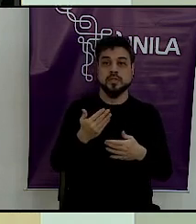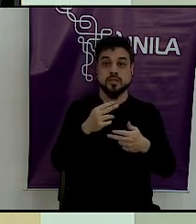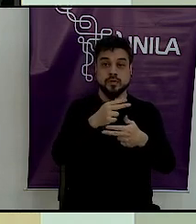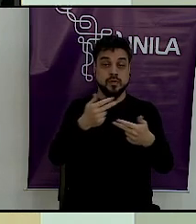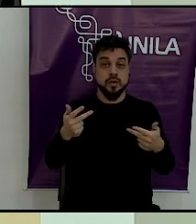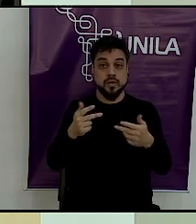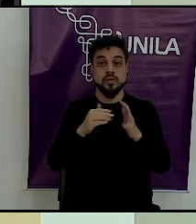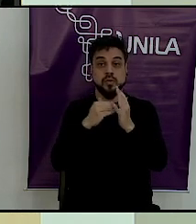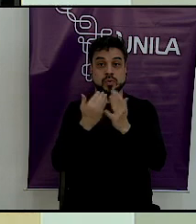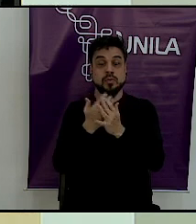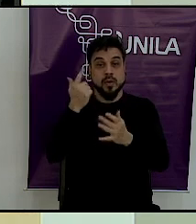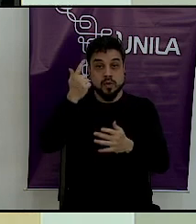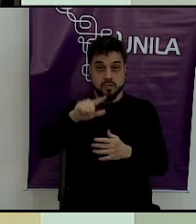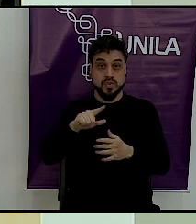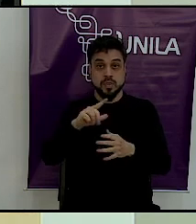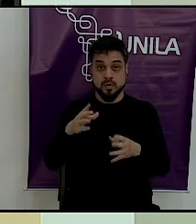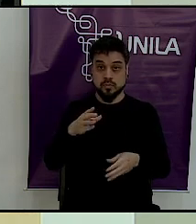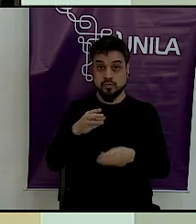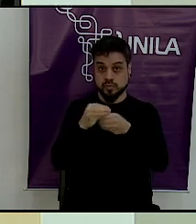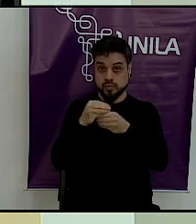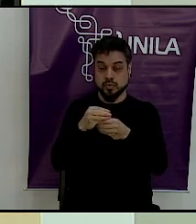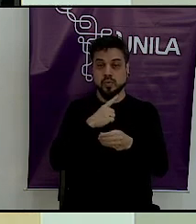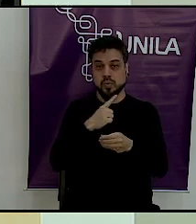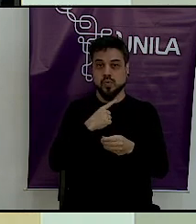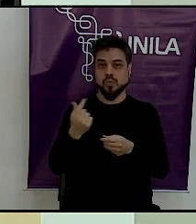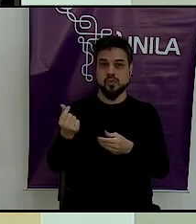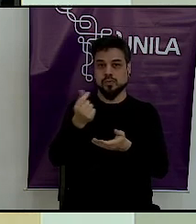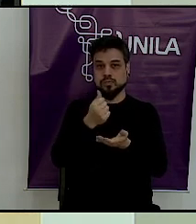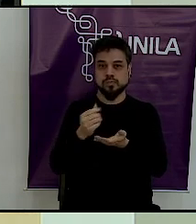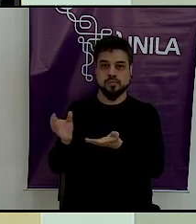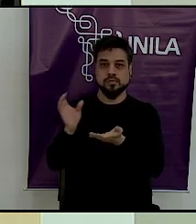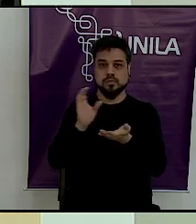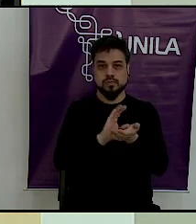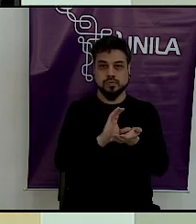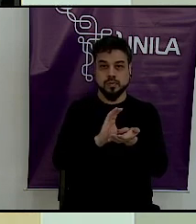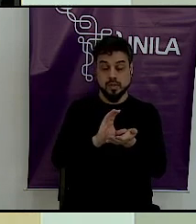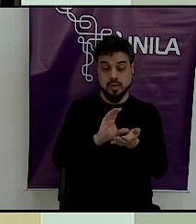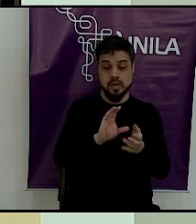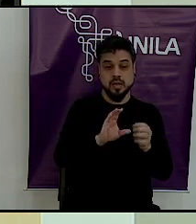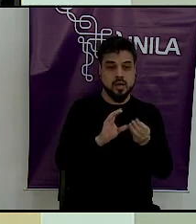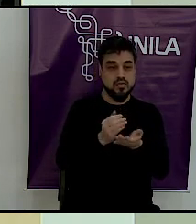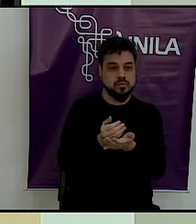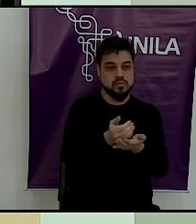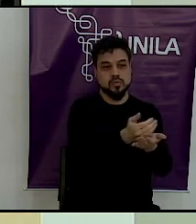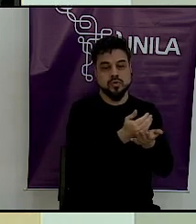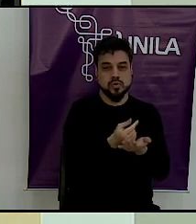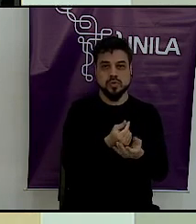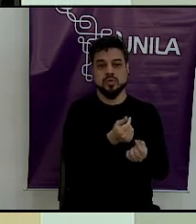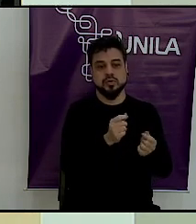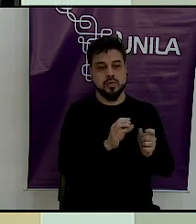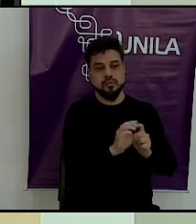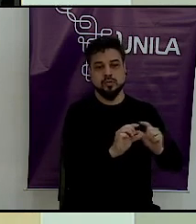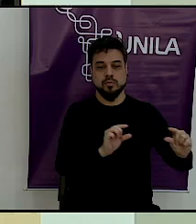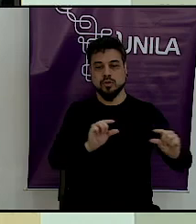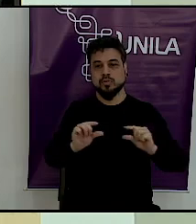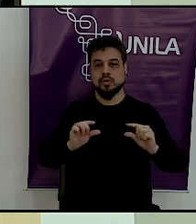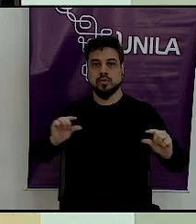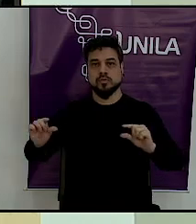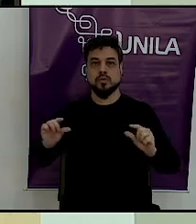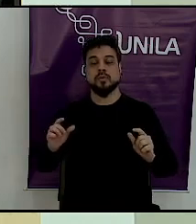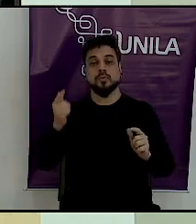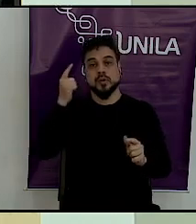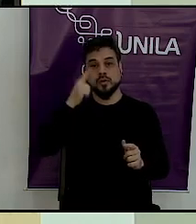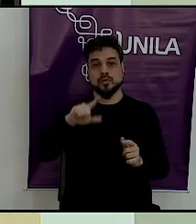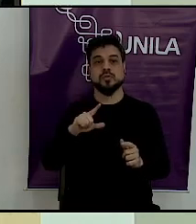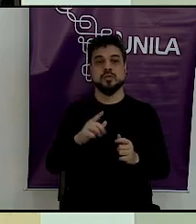gente possa, na composição orçamentária da universidade, fazer as escolhas, né, e as